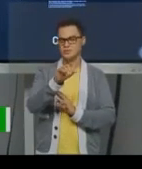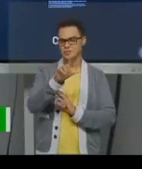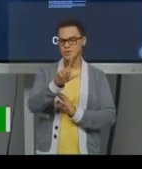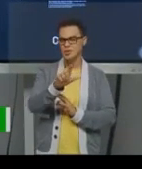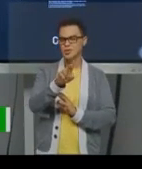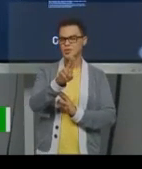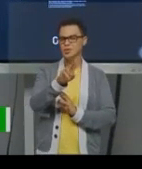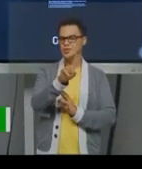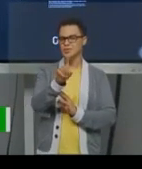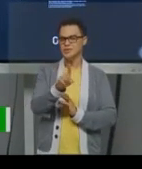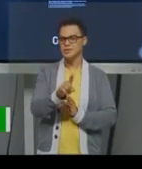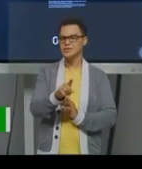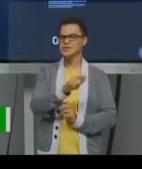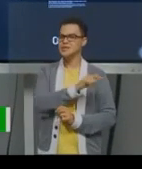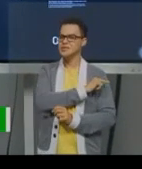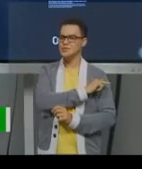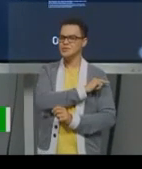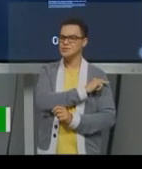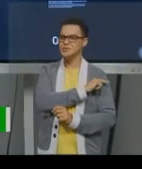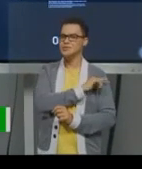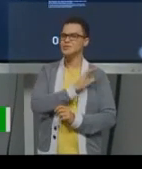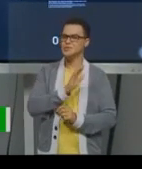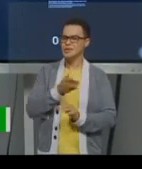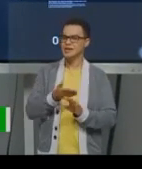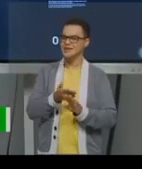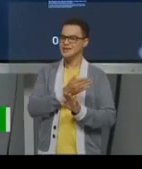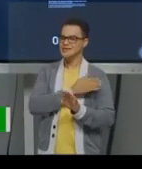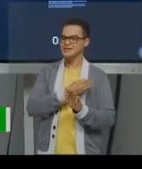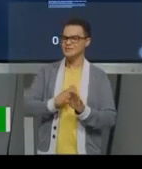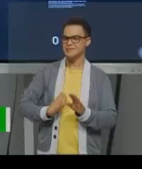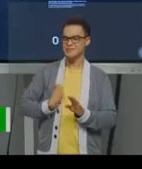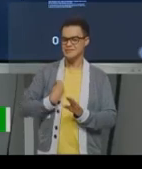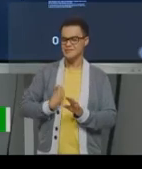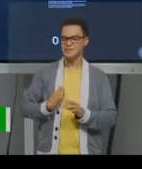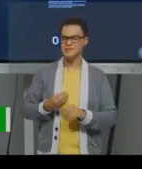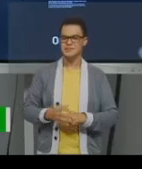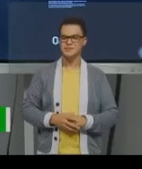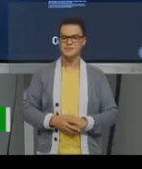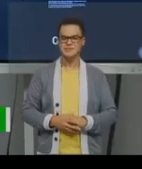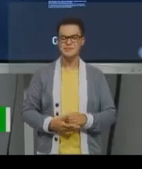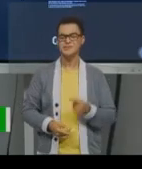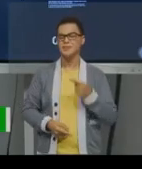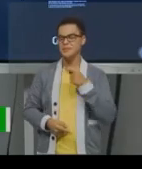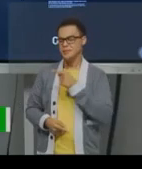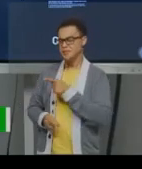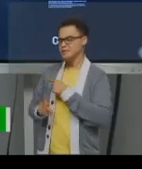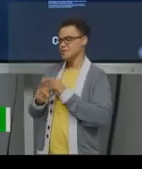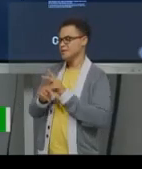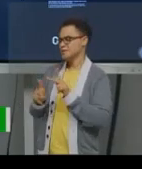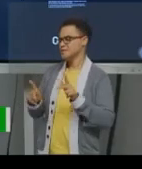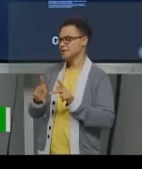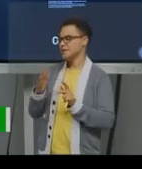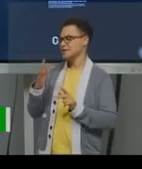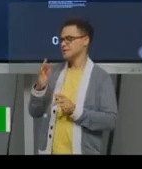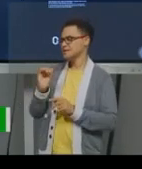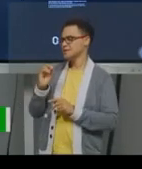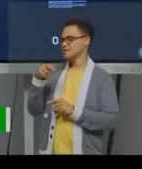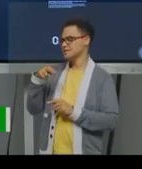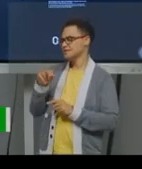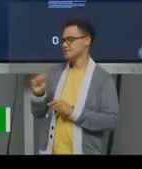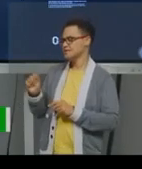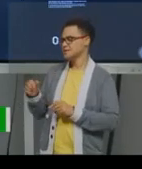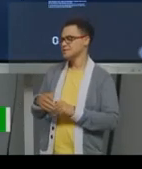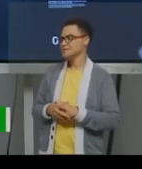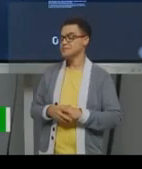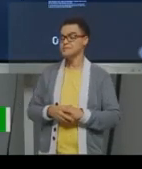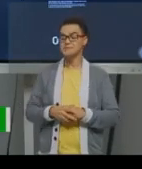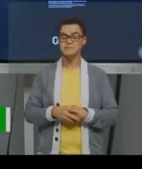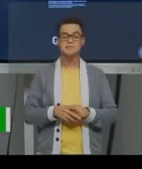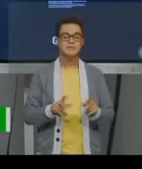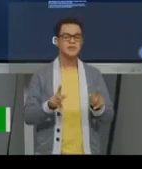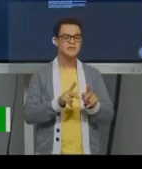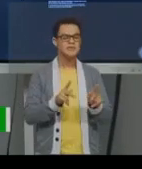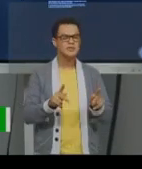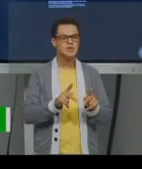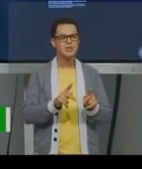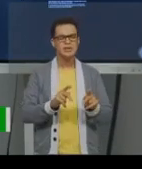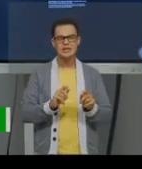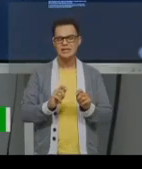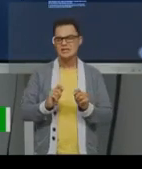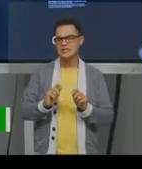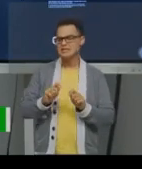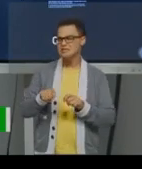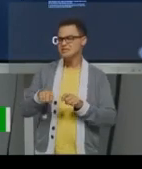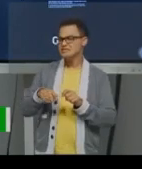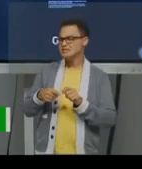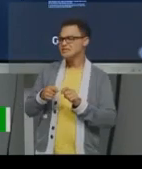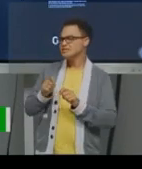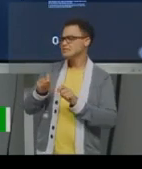estudante do 7º ano, que já participou no outro bloco com a gente. É para a professora Tassiana. Professora, os símbolos religiosos também servem